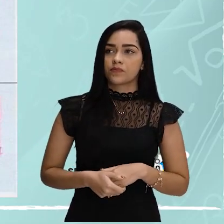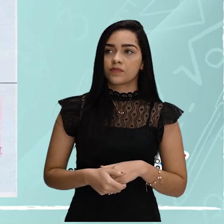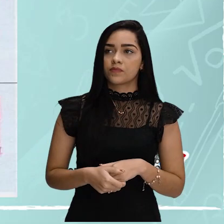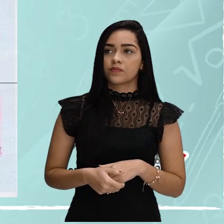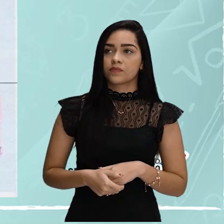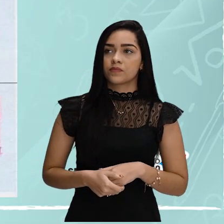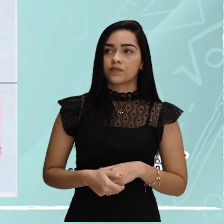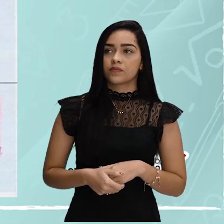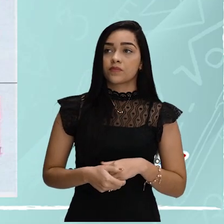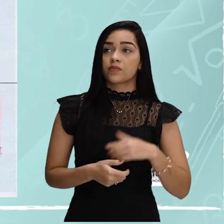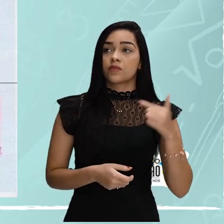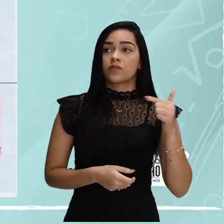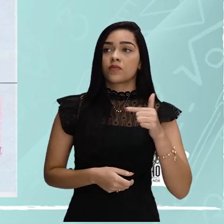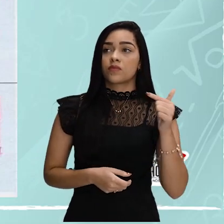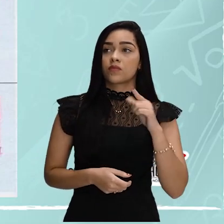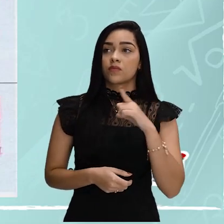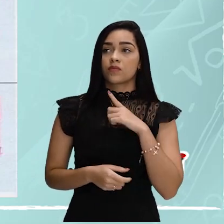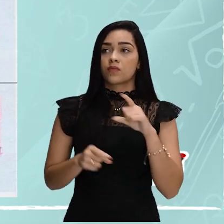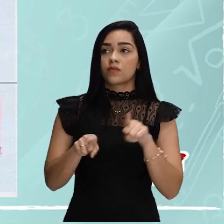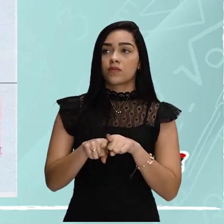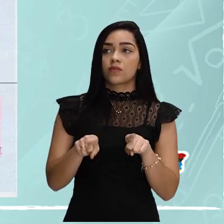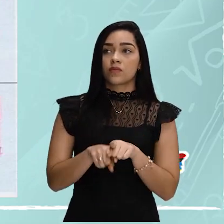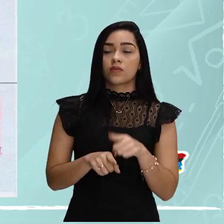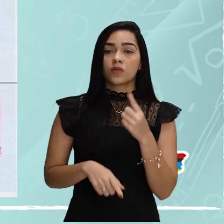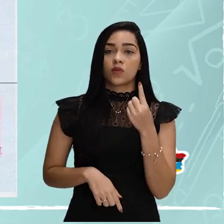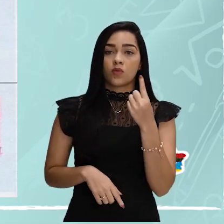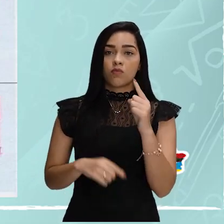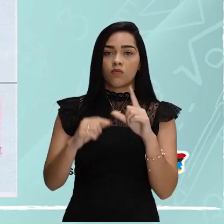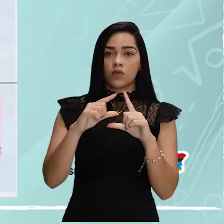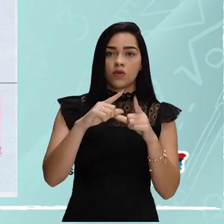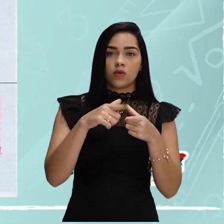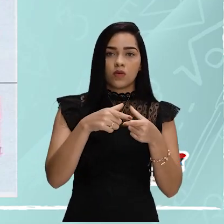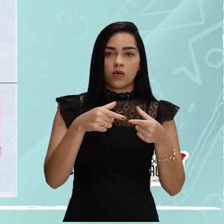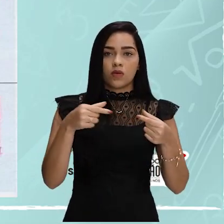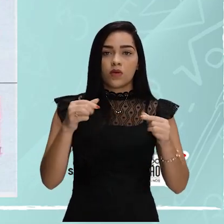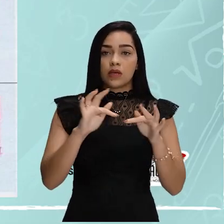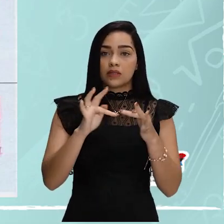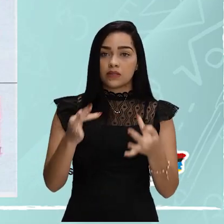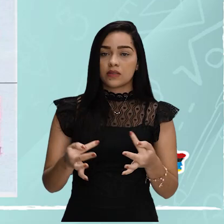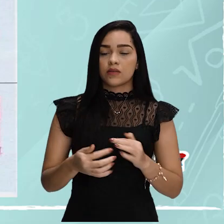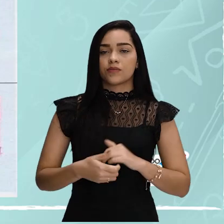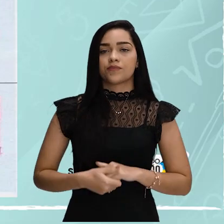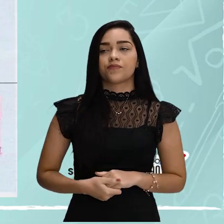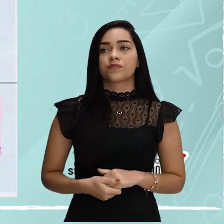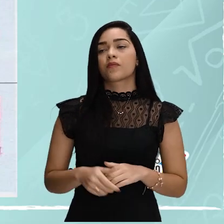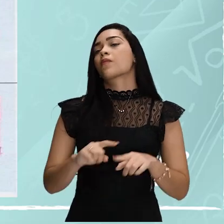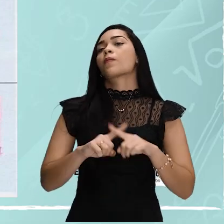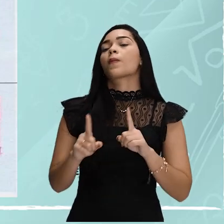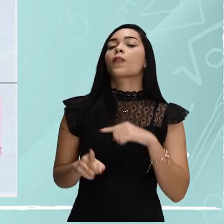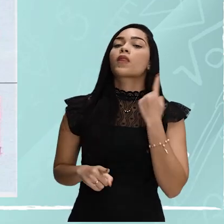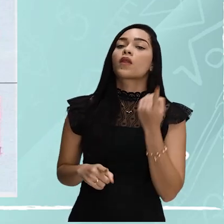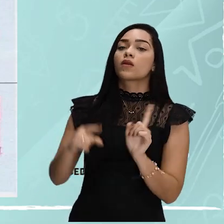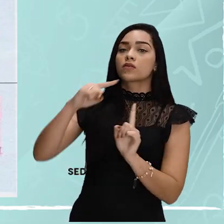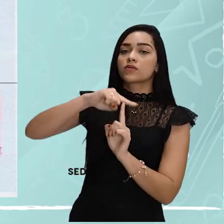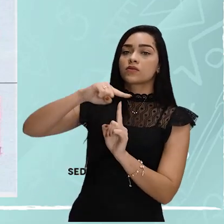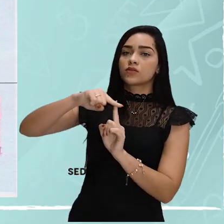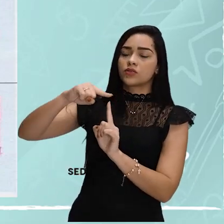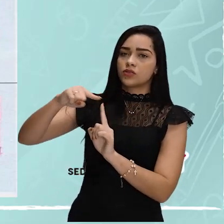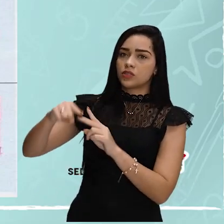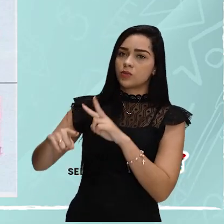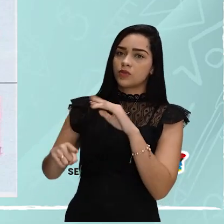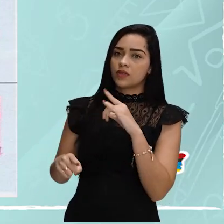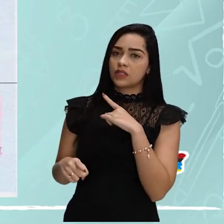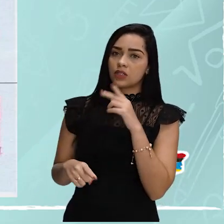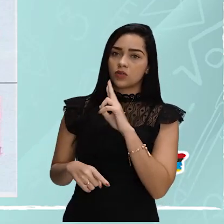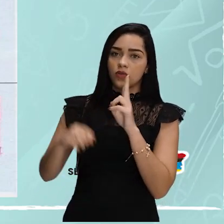ok? Esse outro aqui também, ó, só uma camada de célula. Ele é simples. Só que quando a gente classifica, quando a gente vai